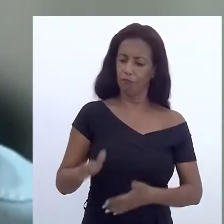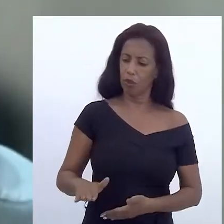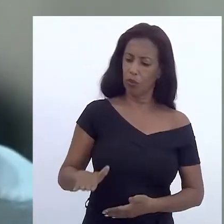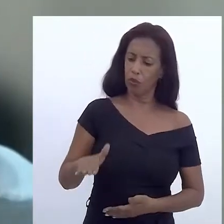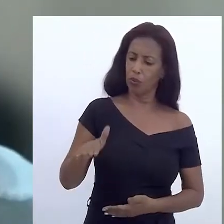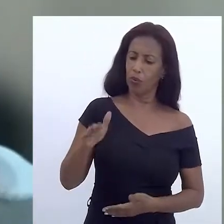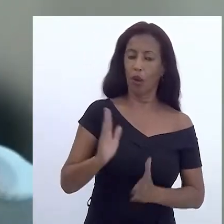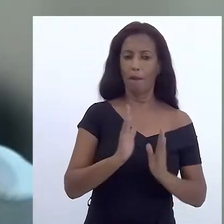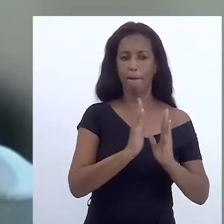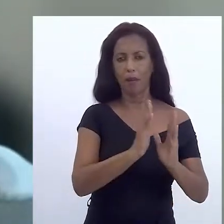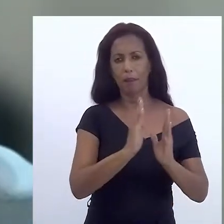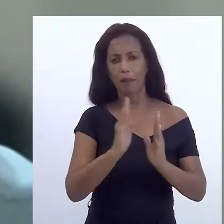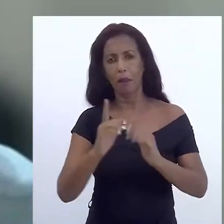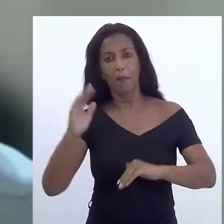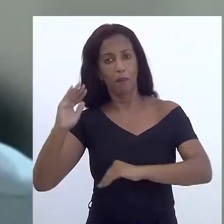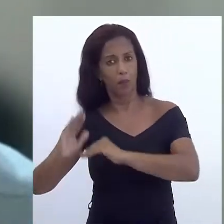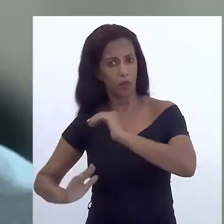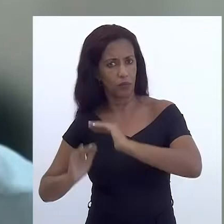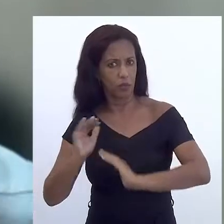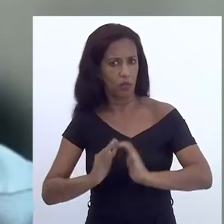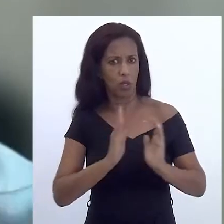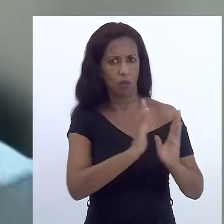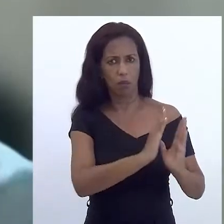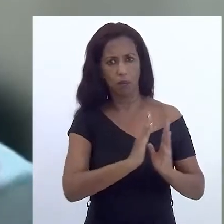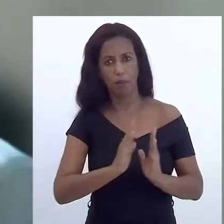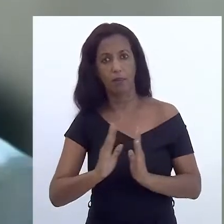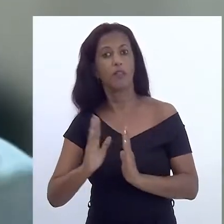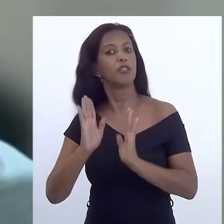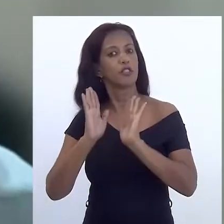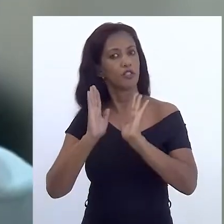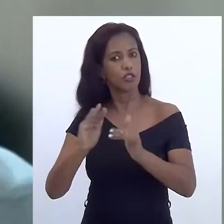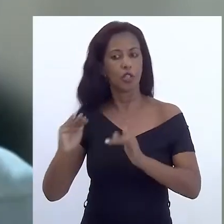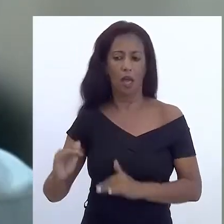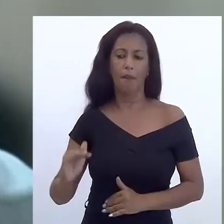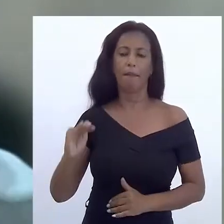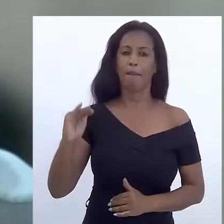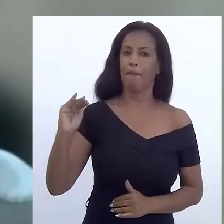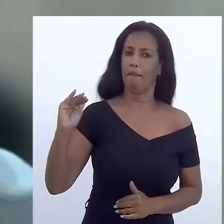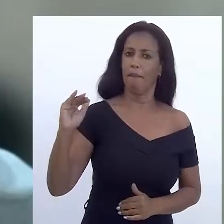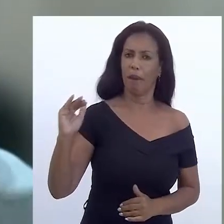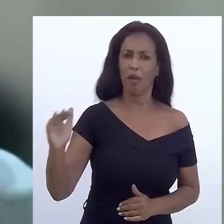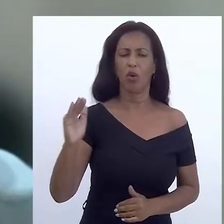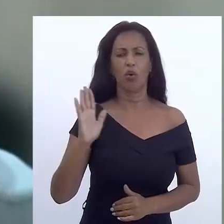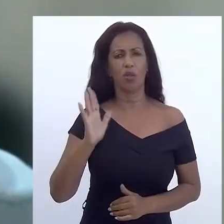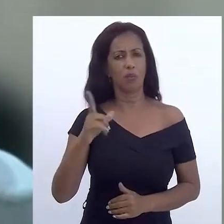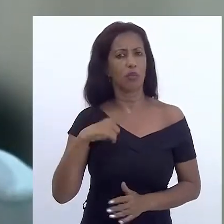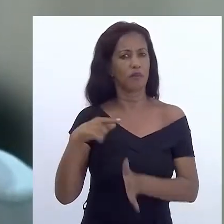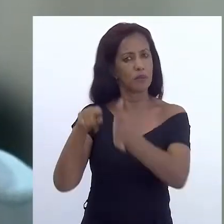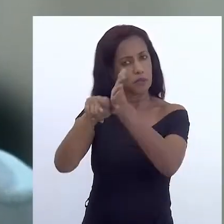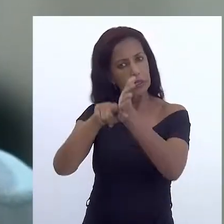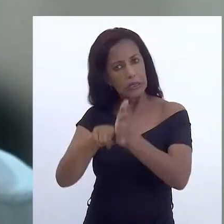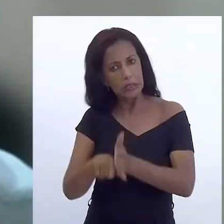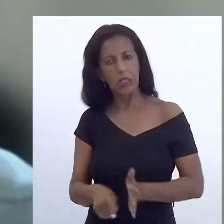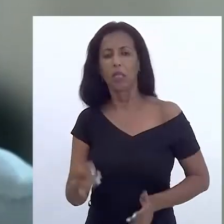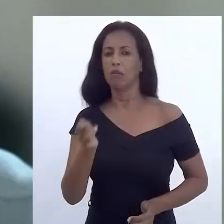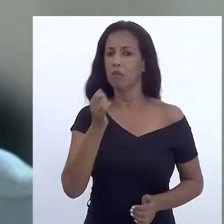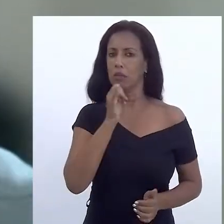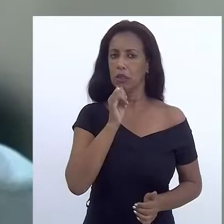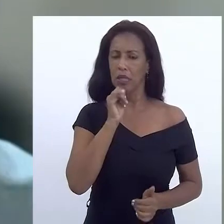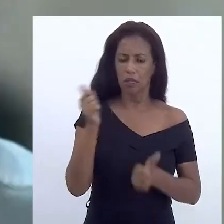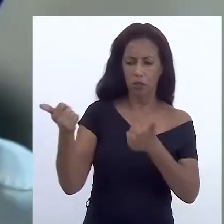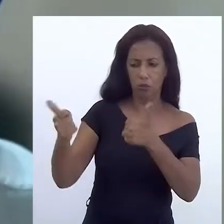todos esses especialistas, já maior, e depois de ter feito alguns exames, vários testes,